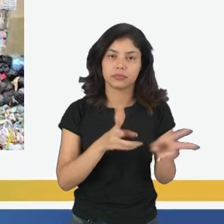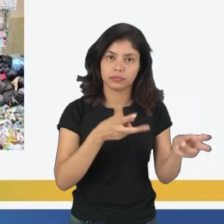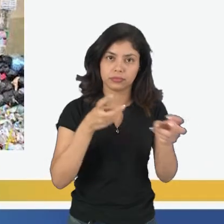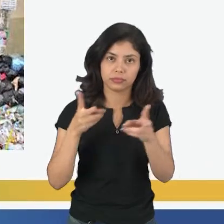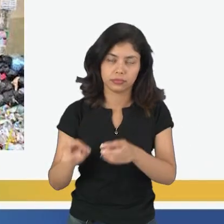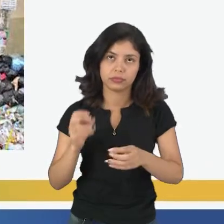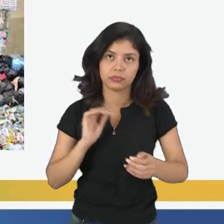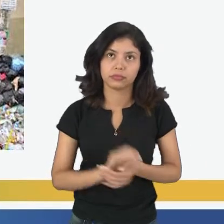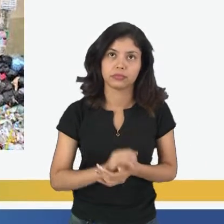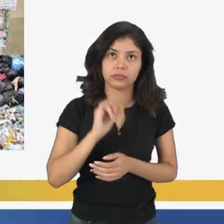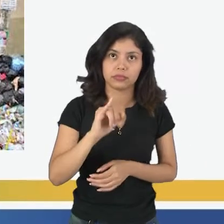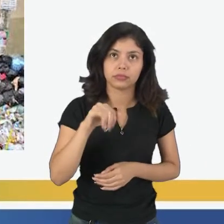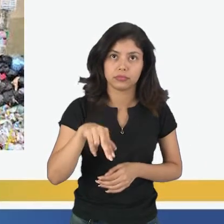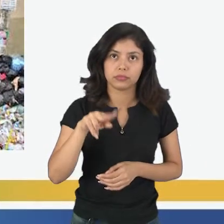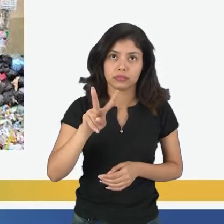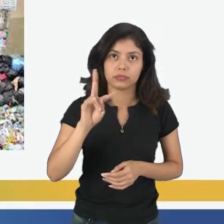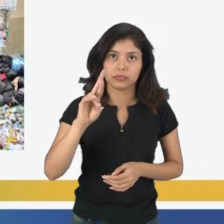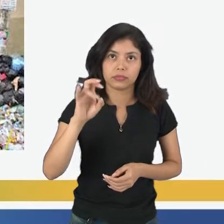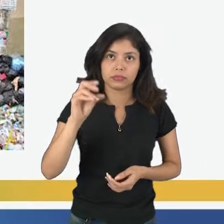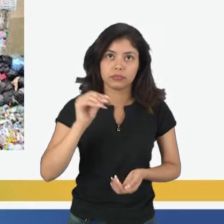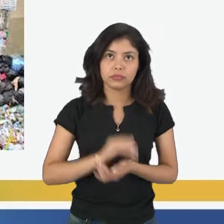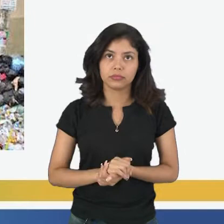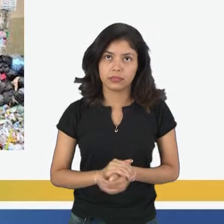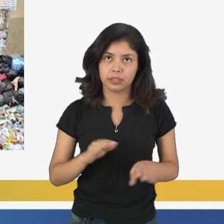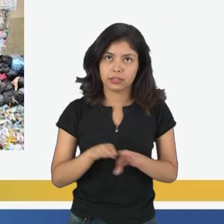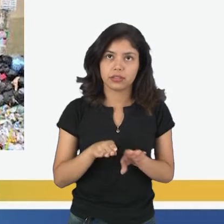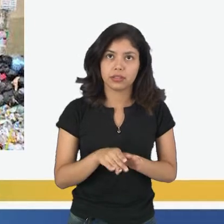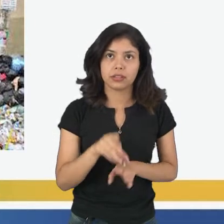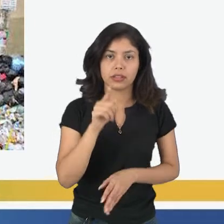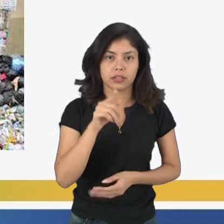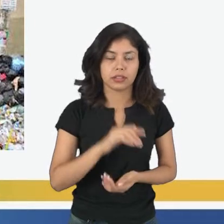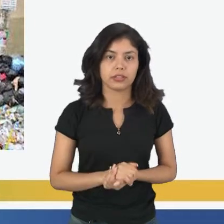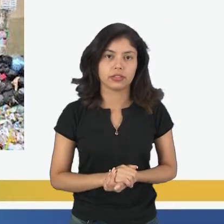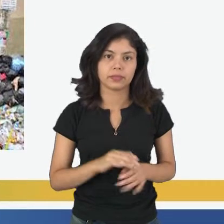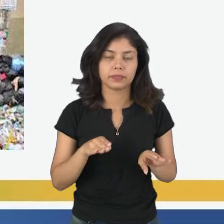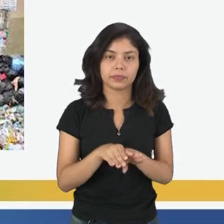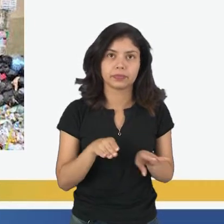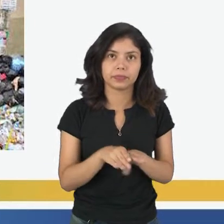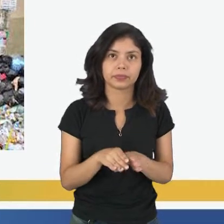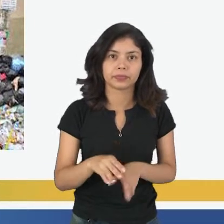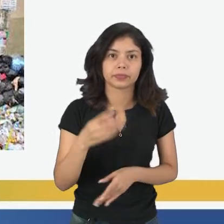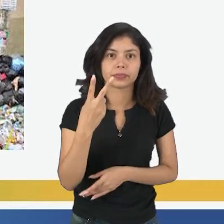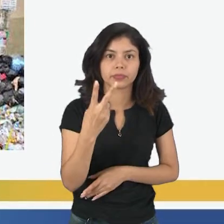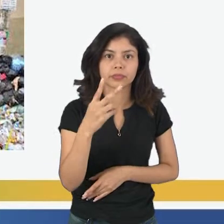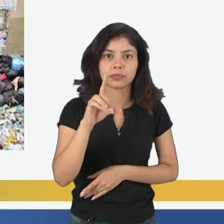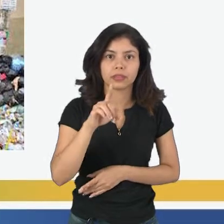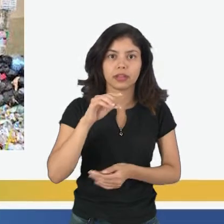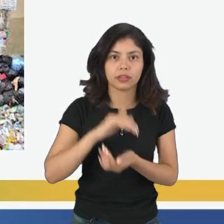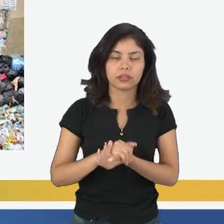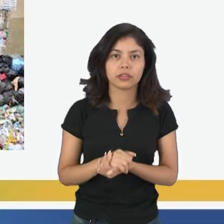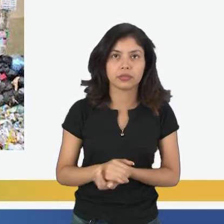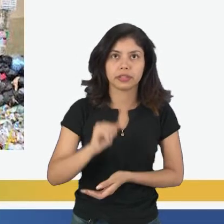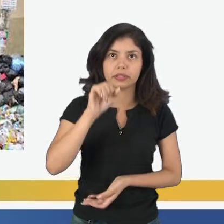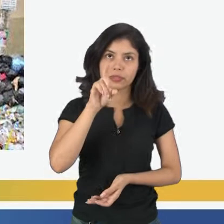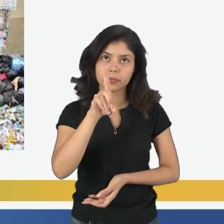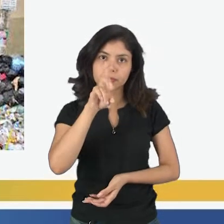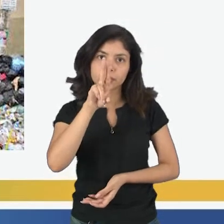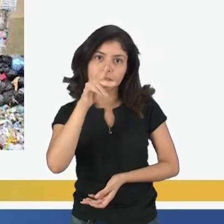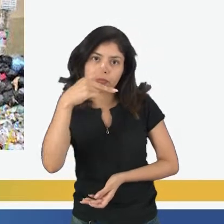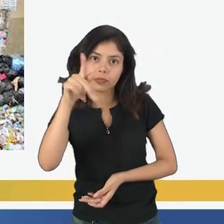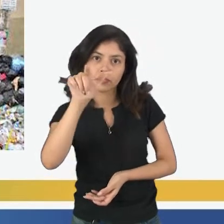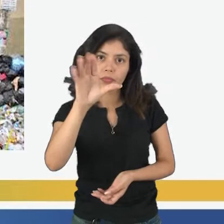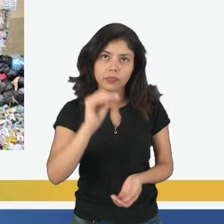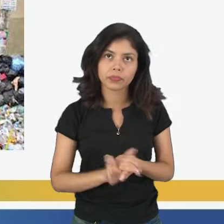percepção do invisível, né? É possível, e aí é uma via de mão dupla. Os animais percebem